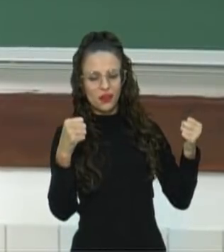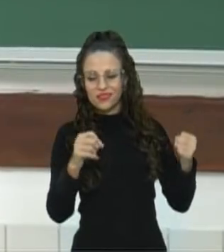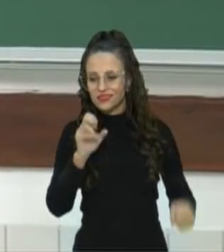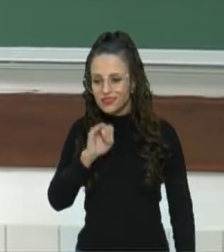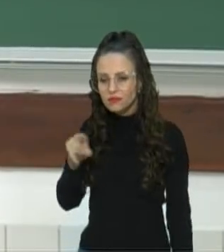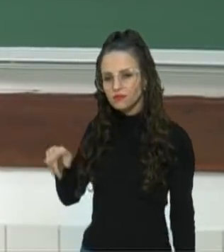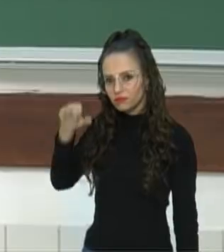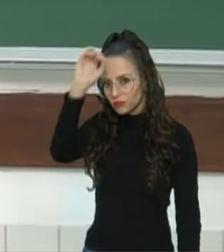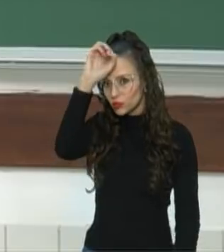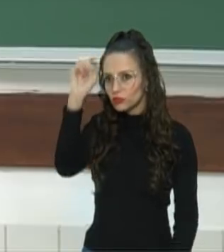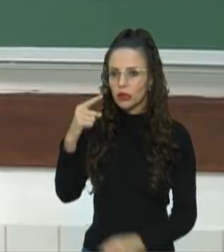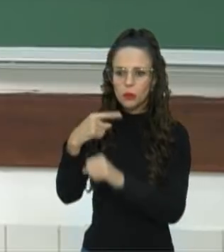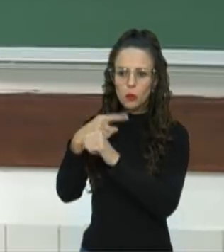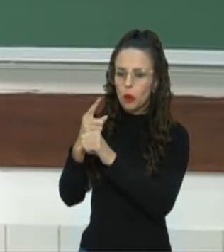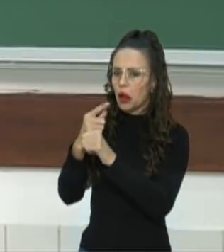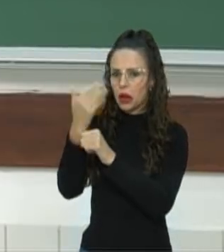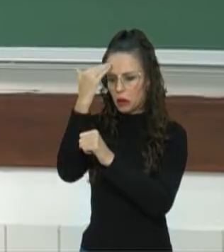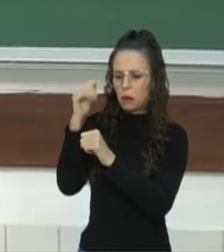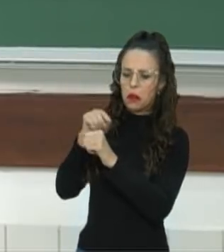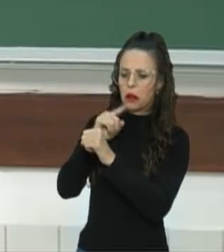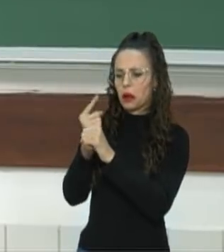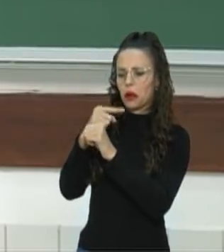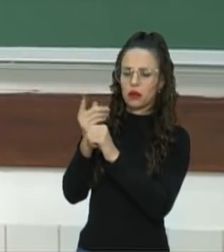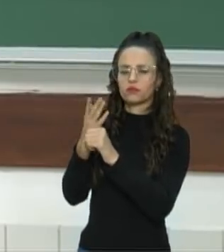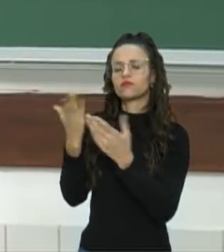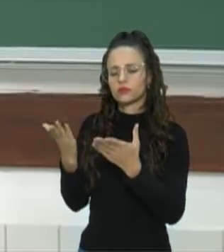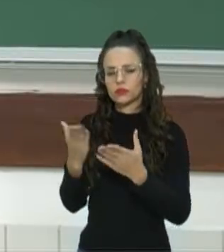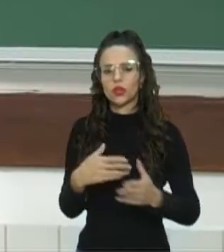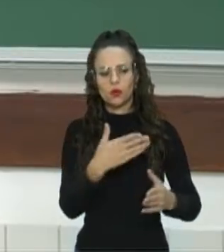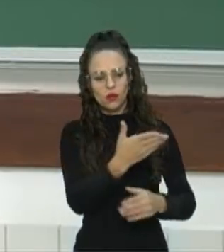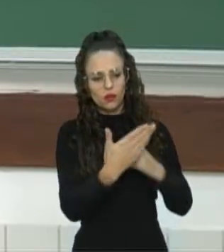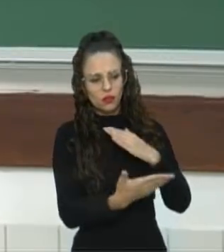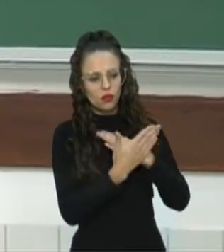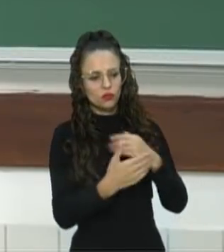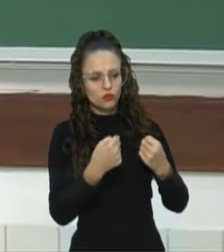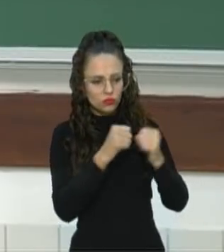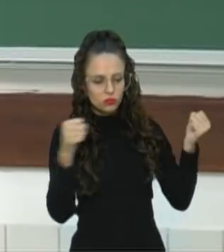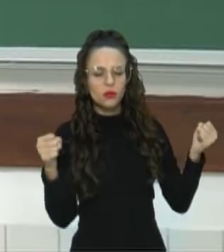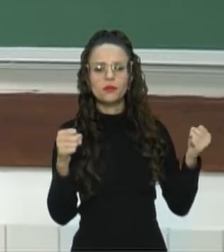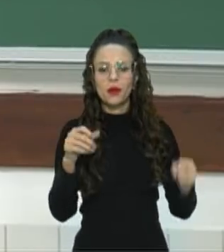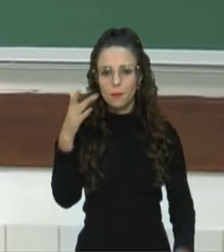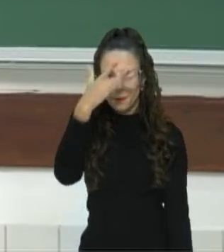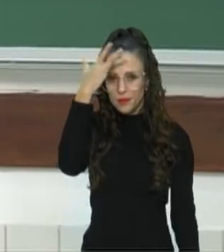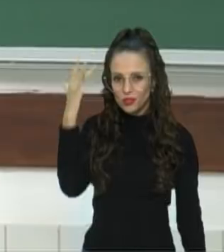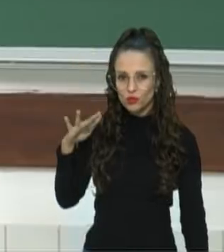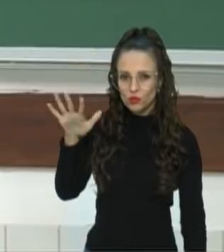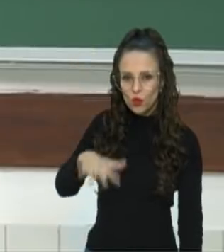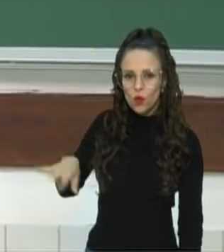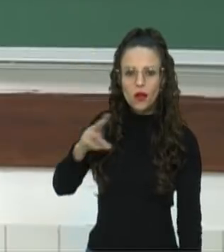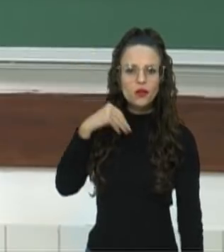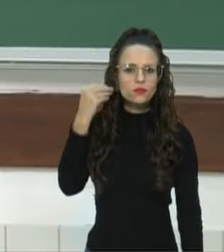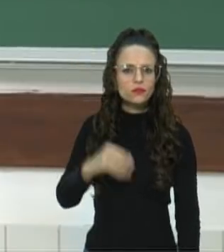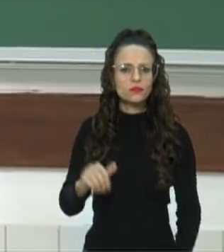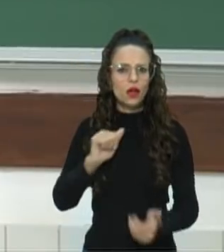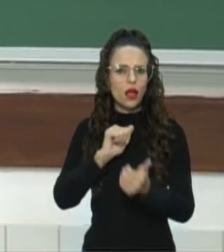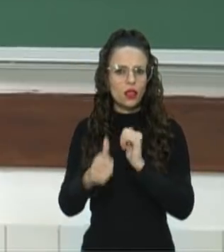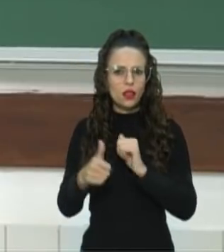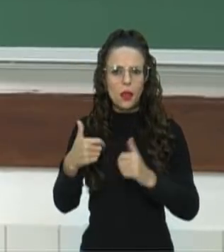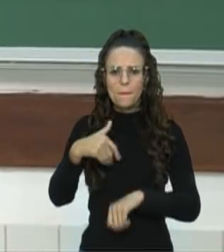leitura desse mapa, você consegue se orientar, né? Mas agora, atletas mais experientes, atletas com a gama maior de conhecimento,